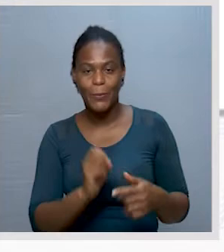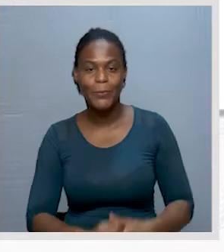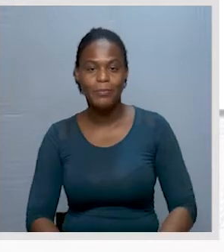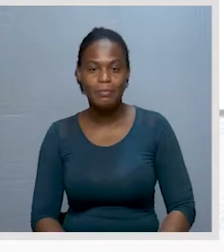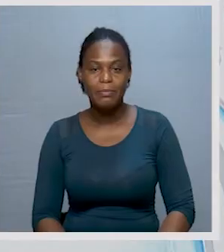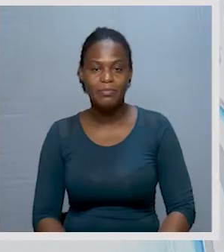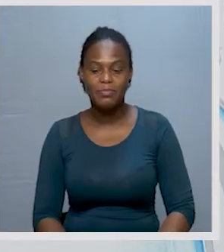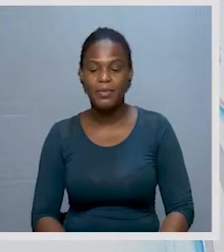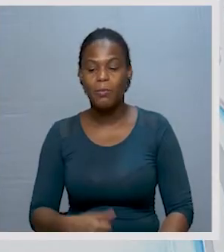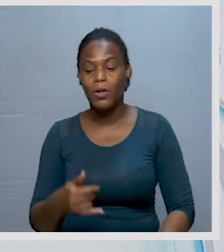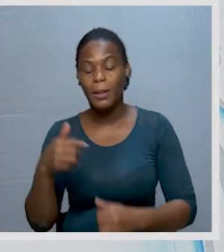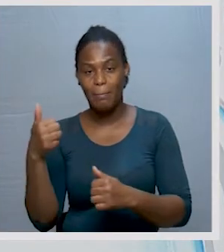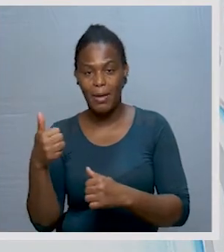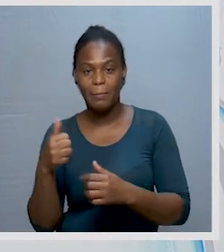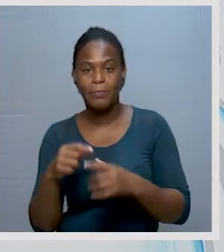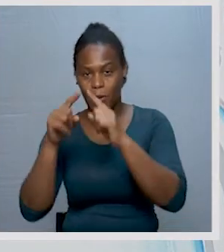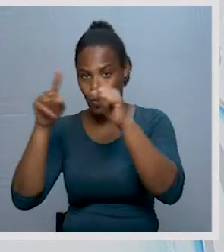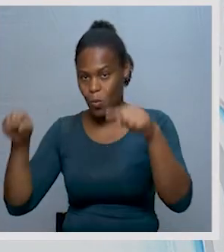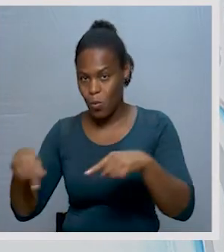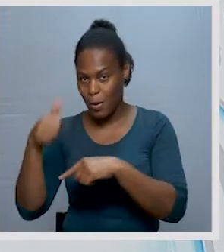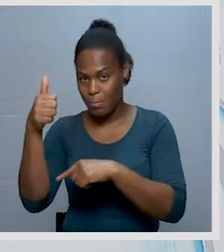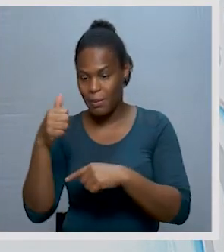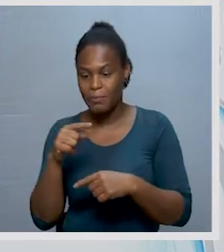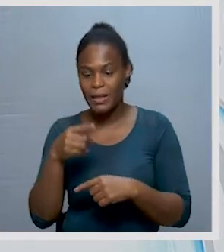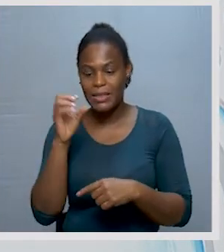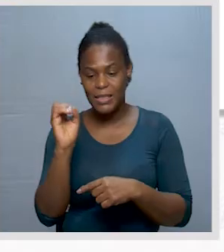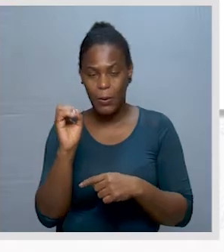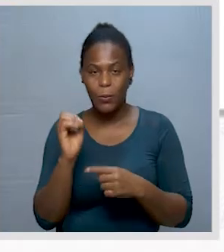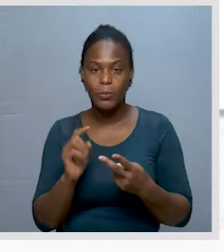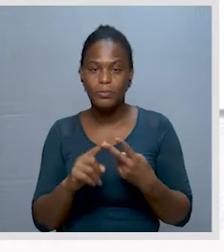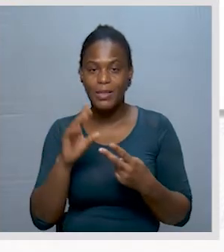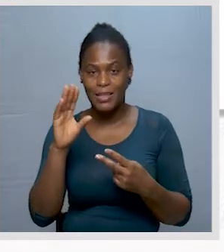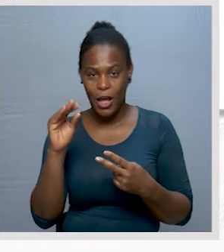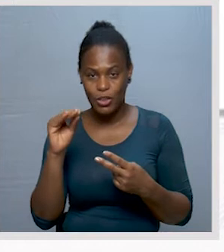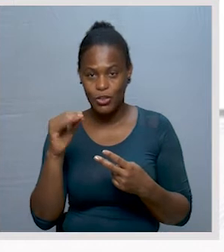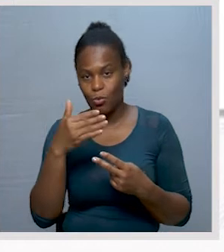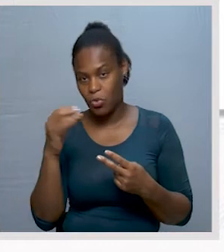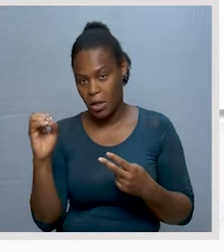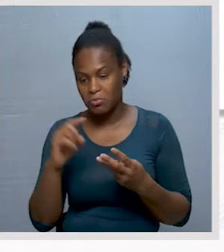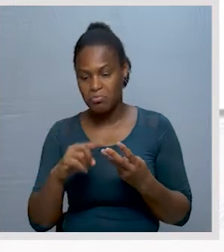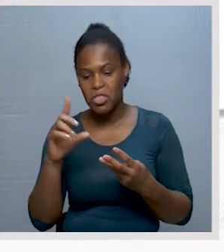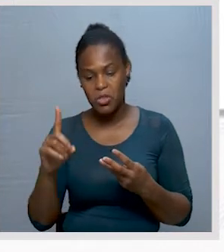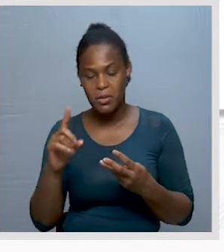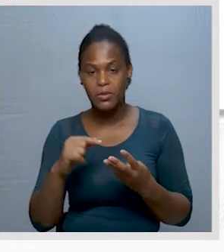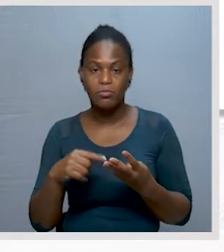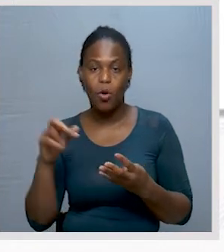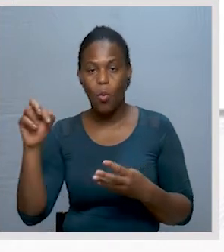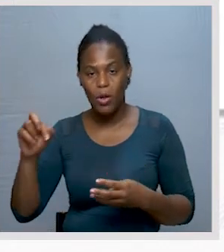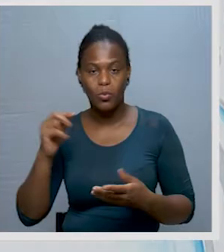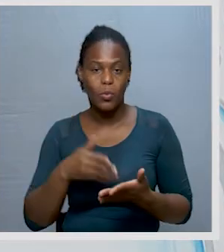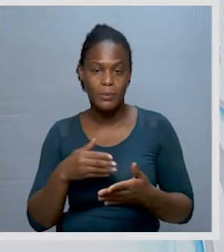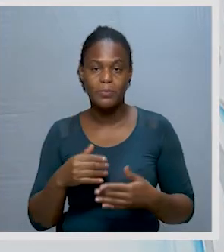0. E na coluna B, vocês têm 0, 10, 6 e, por último,